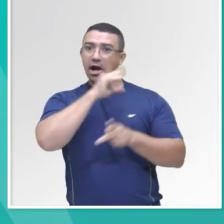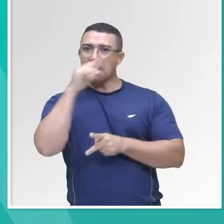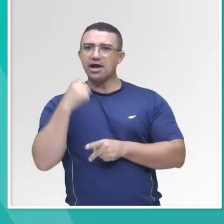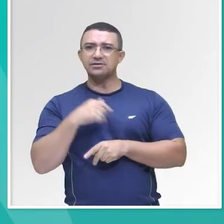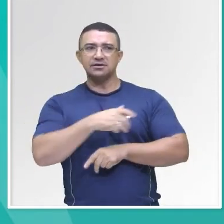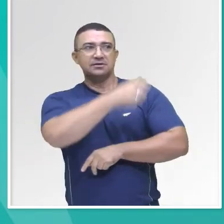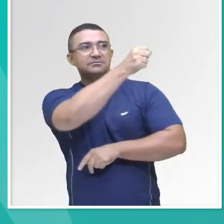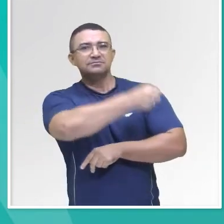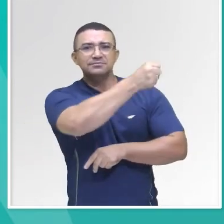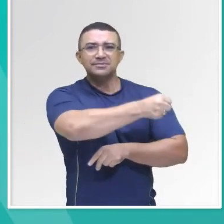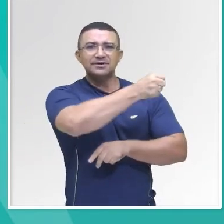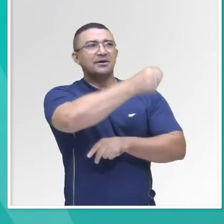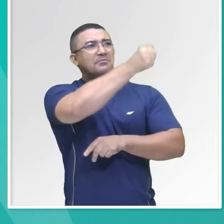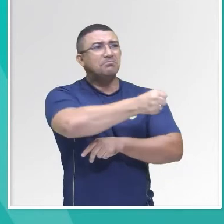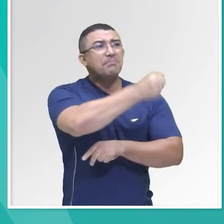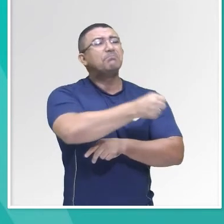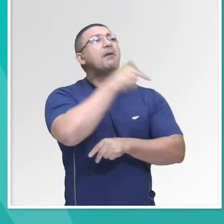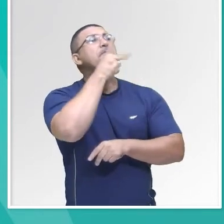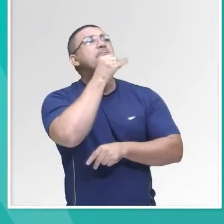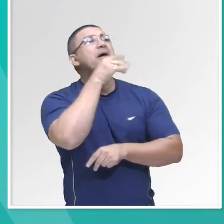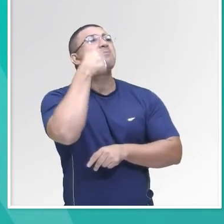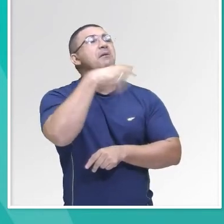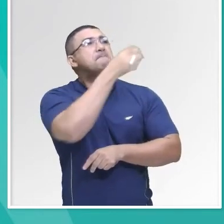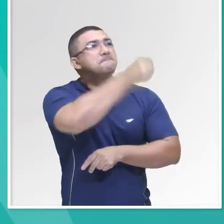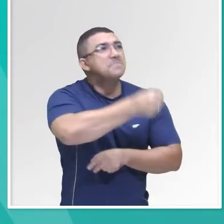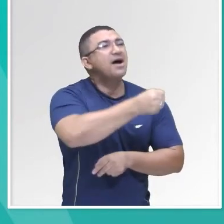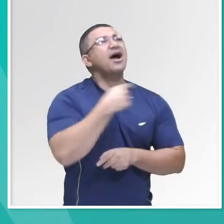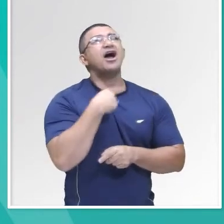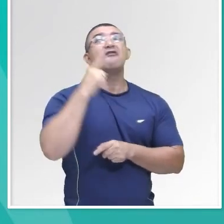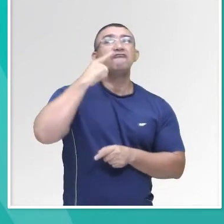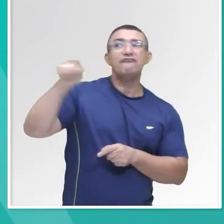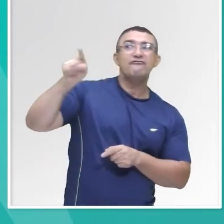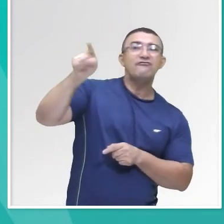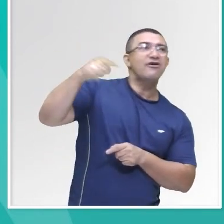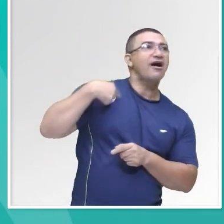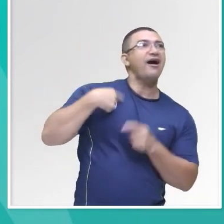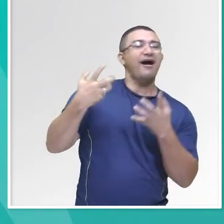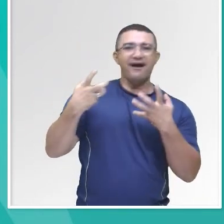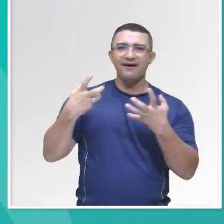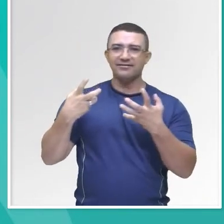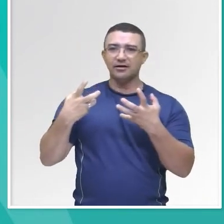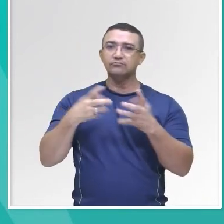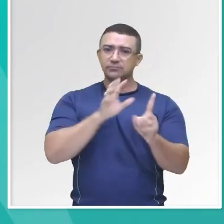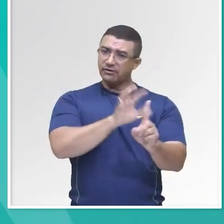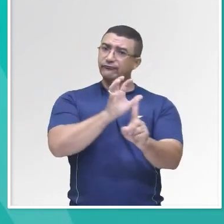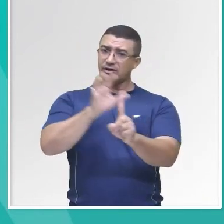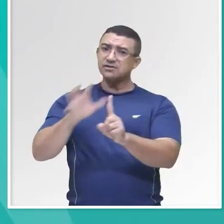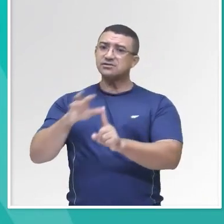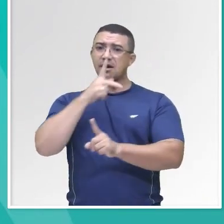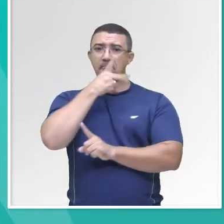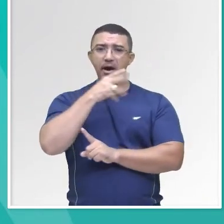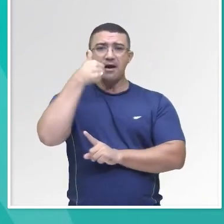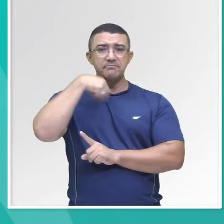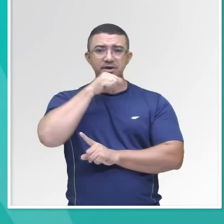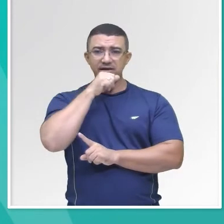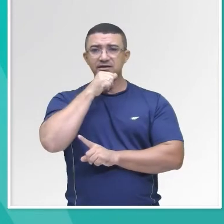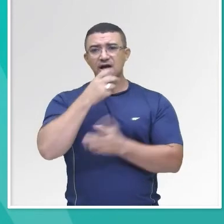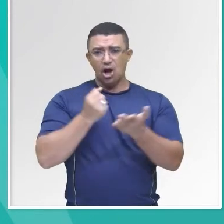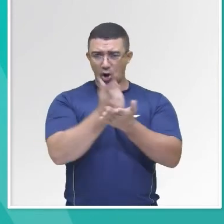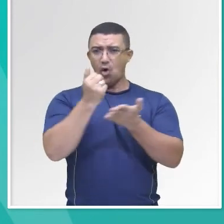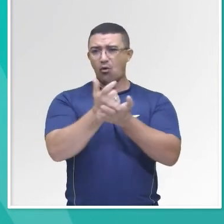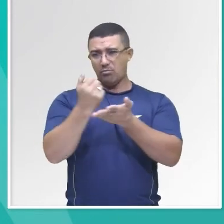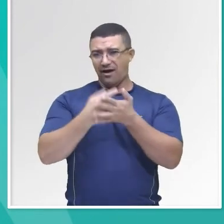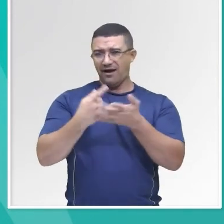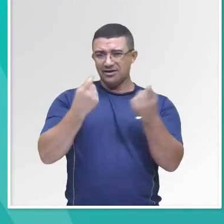pesquisas, entra aqui, quando ele fala segundo pesquisas, é algo que ele sabe, é